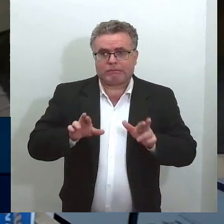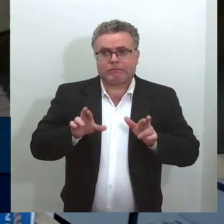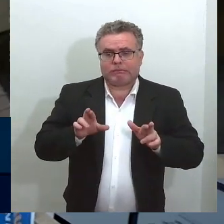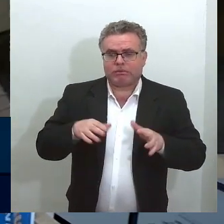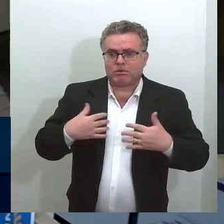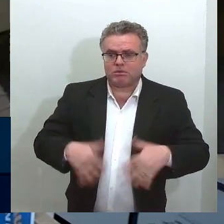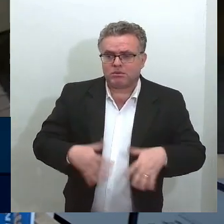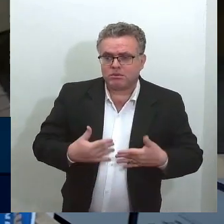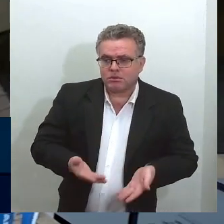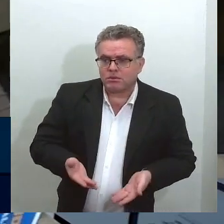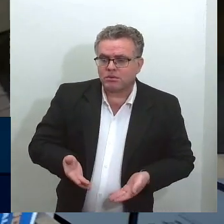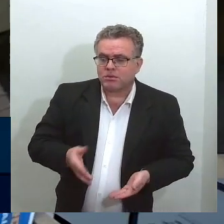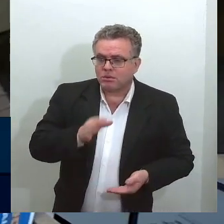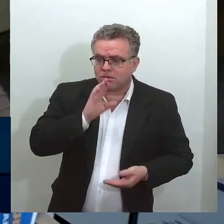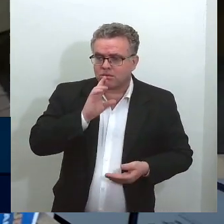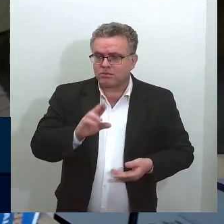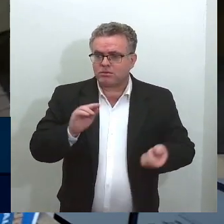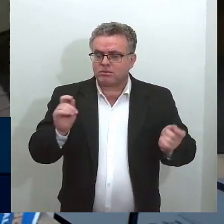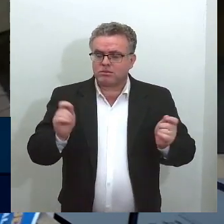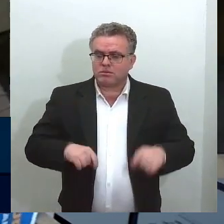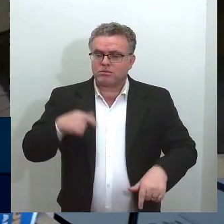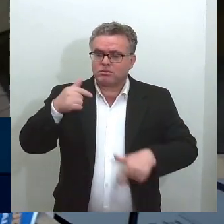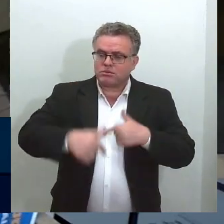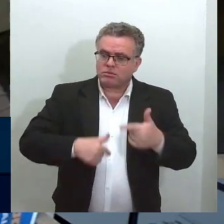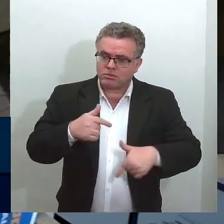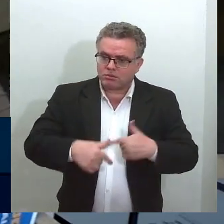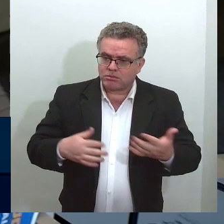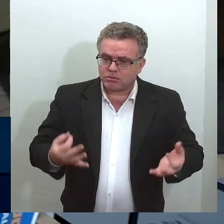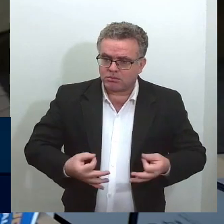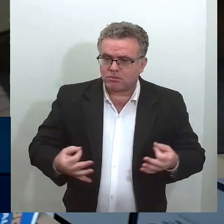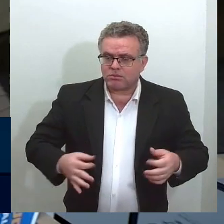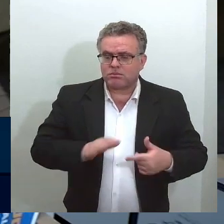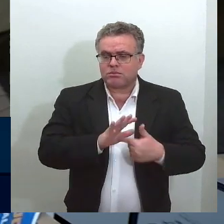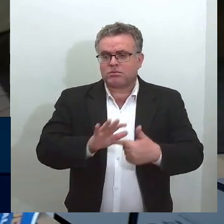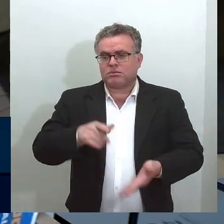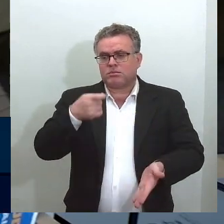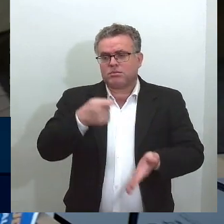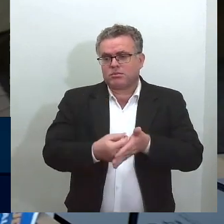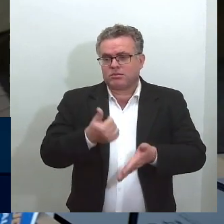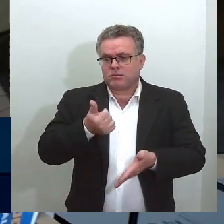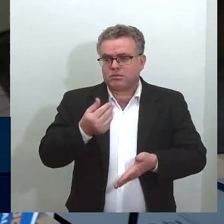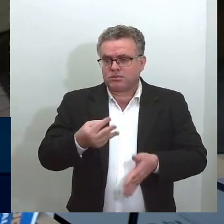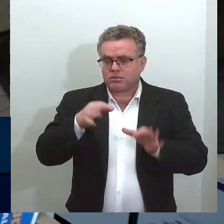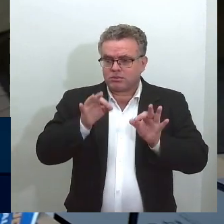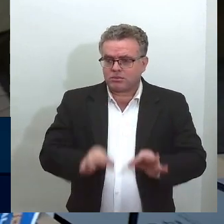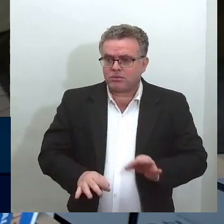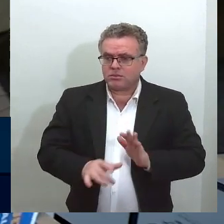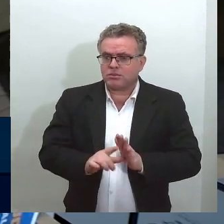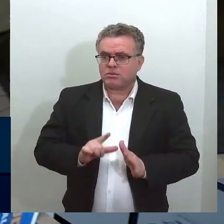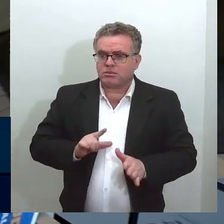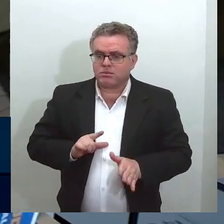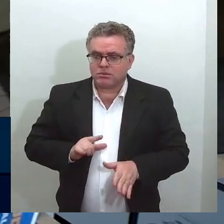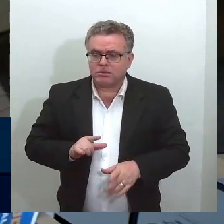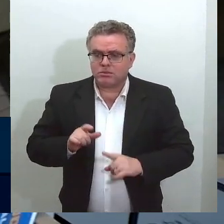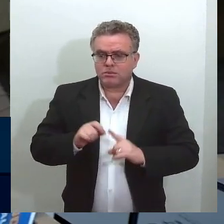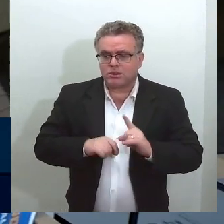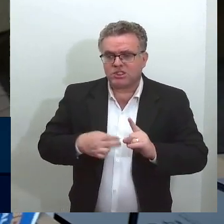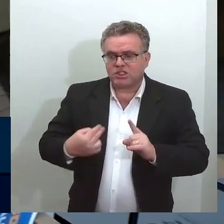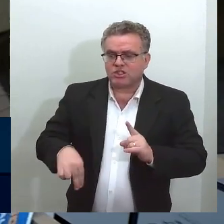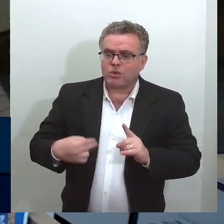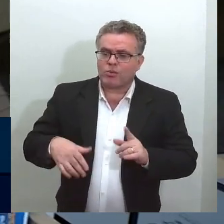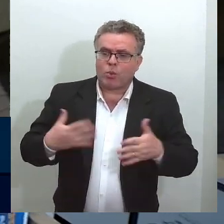trabalho, né, pagando até o 13º de forma antecipada no mês de novembro. Isso injetou na economia do Estado